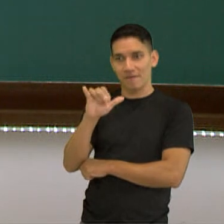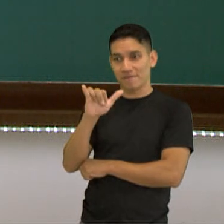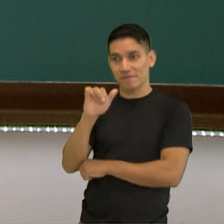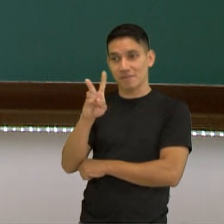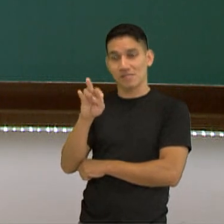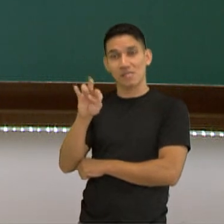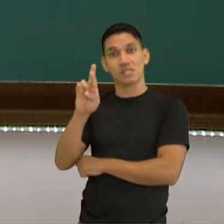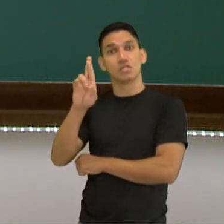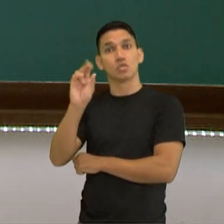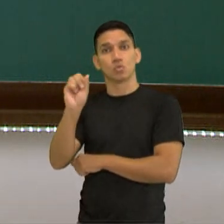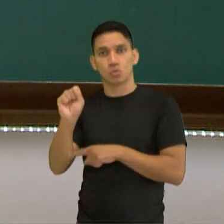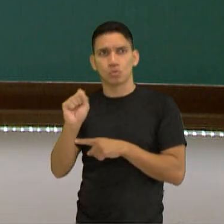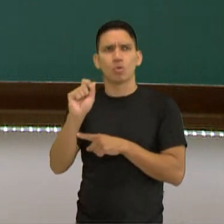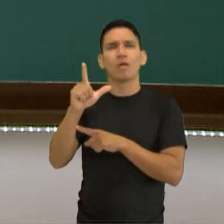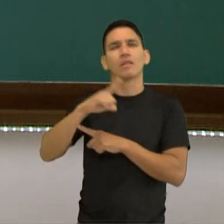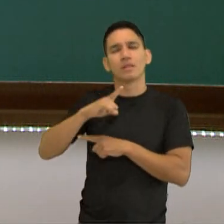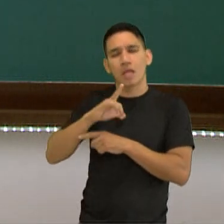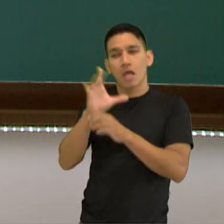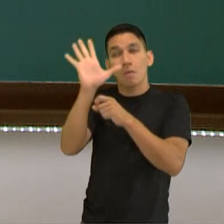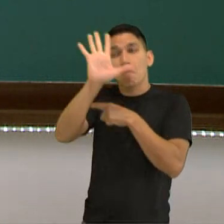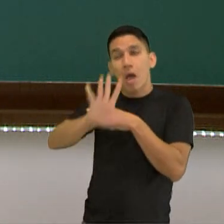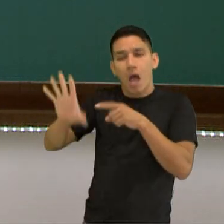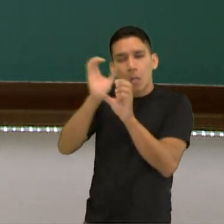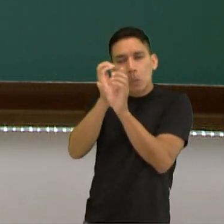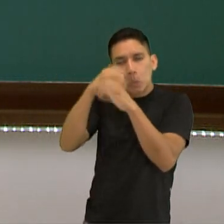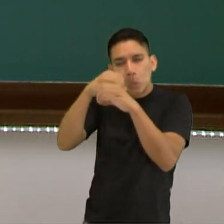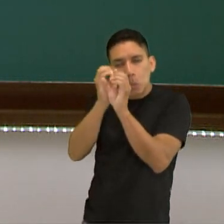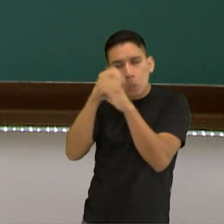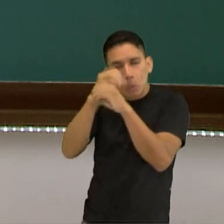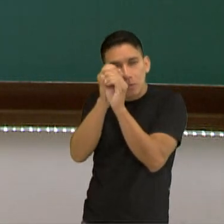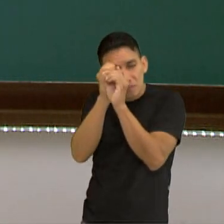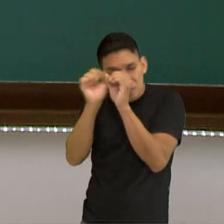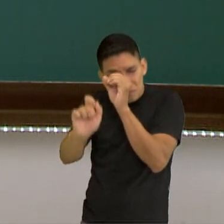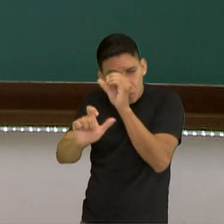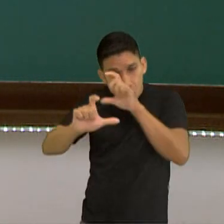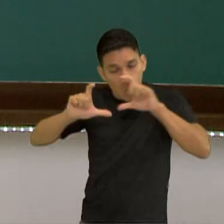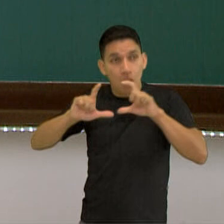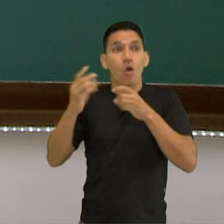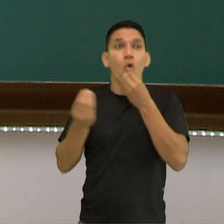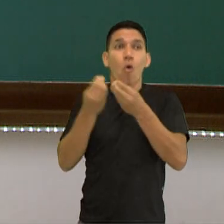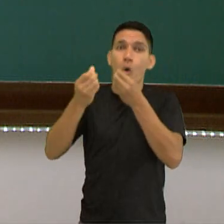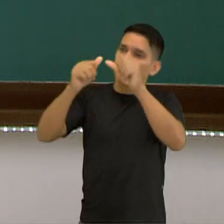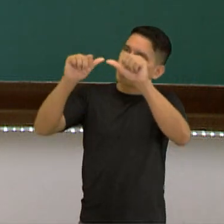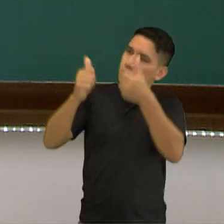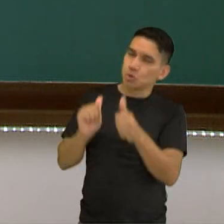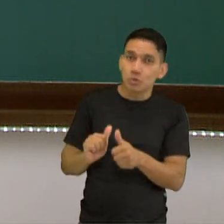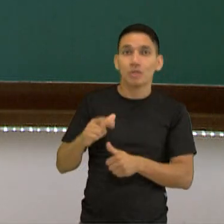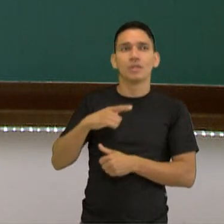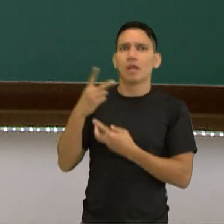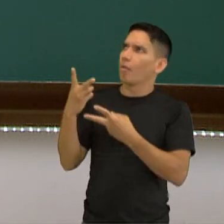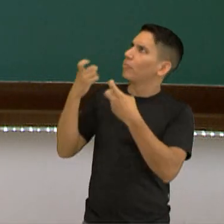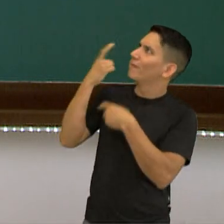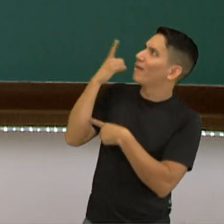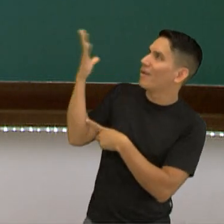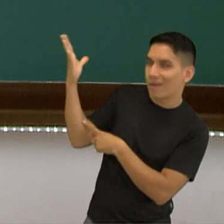imagem de microscopia mostrando mais ou menos a sua estrutura e aqui a gente percebe que essa doença